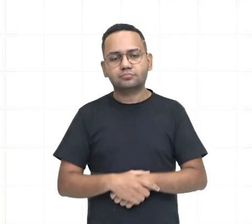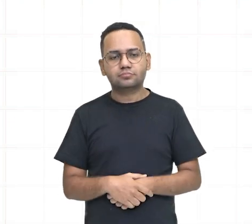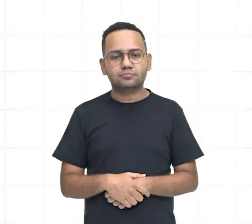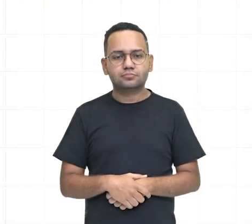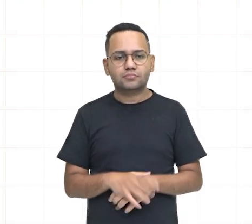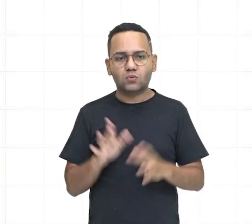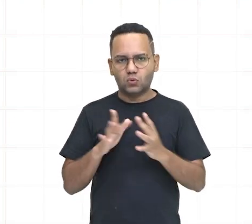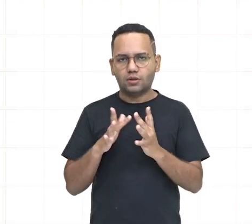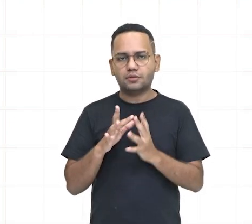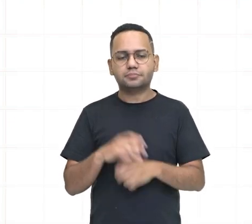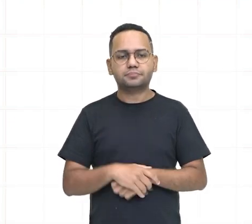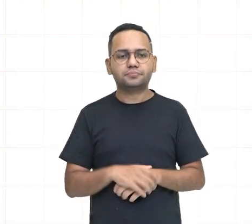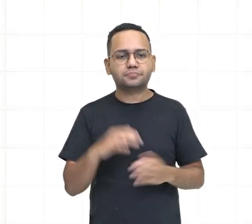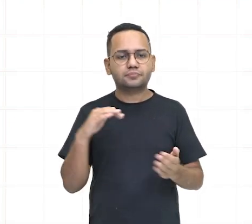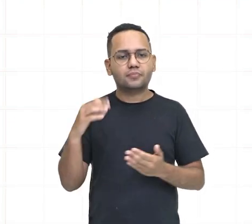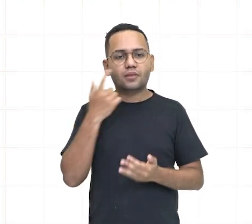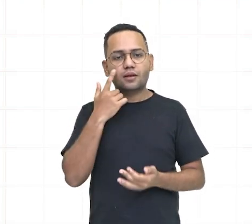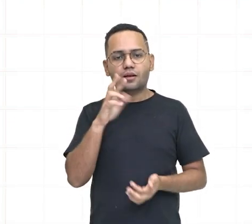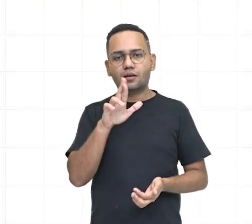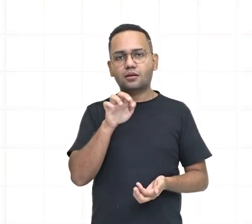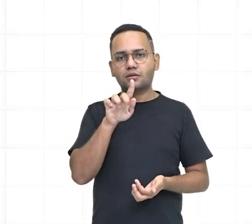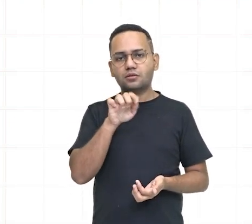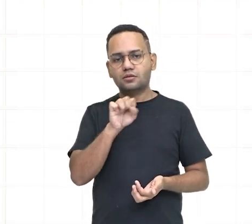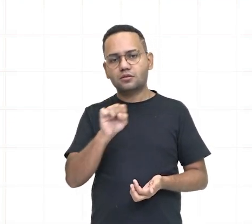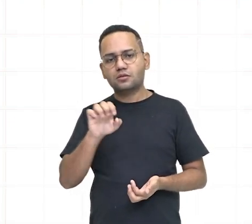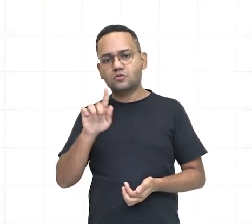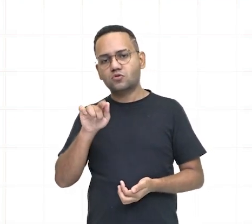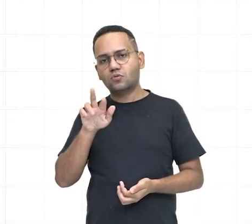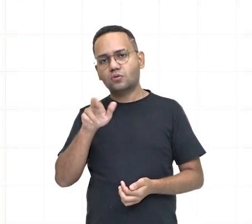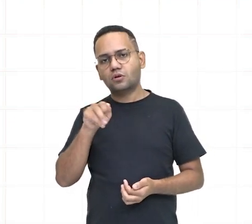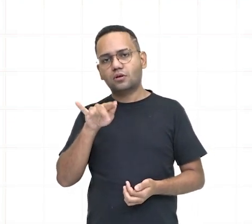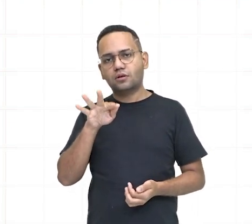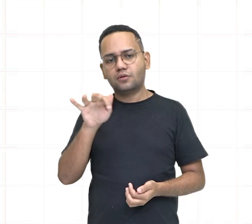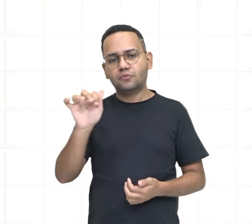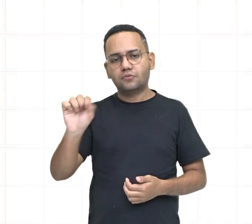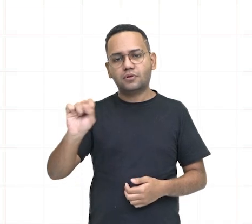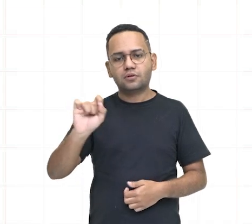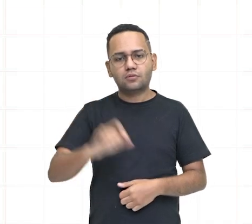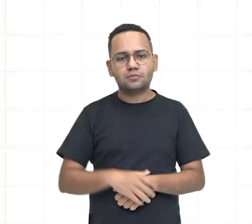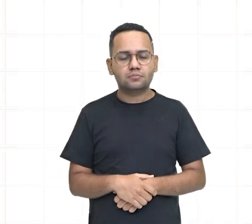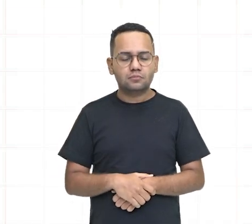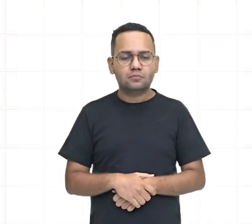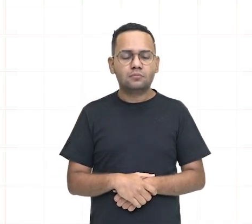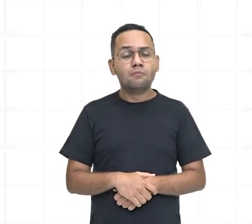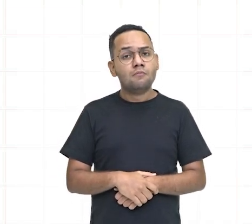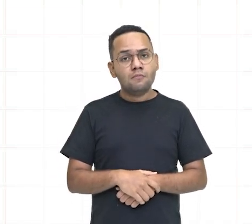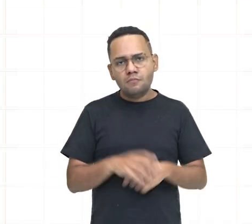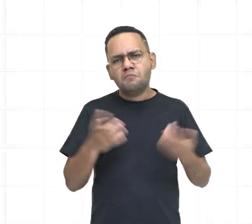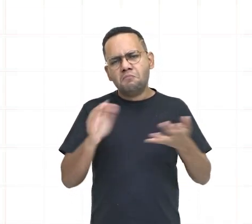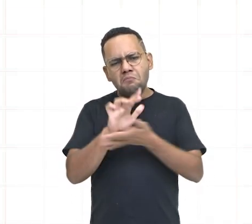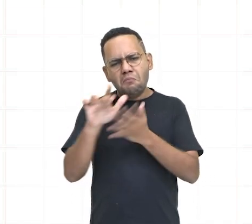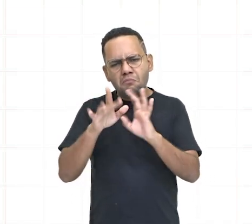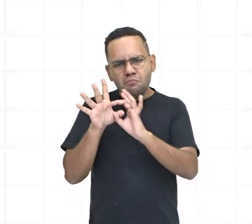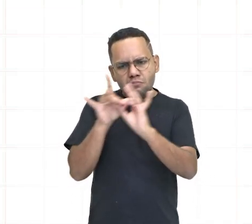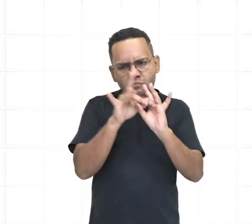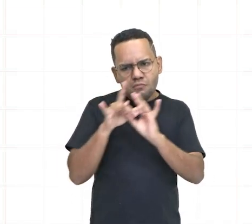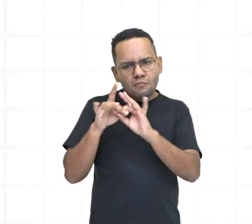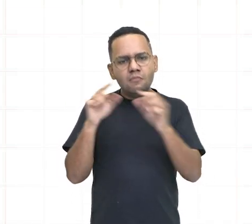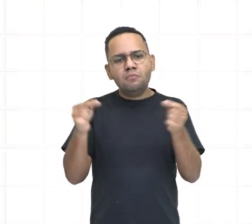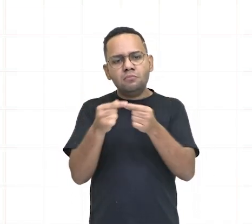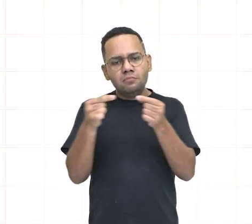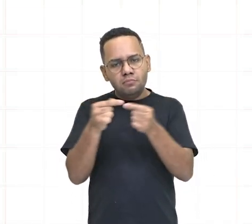falando um pouquinho sobre as redes geográficas, que são sistemas que interligam e estruturam relações entre diversos pontos do território